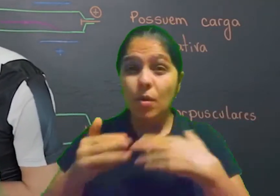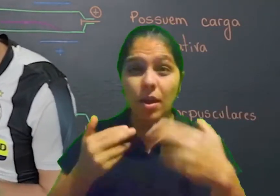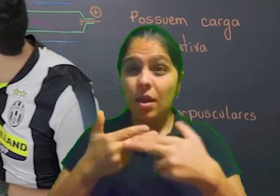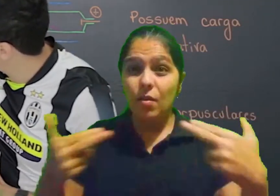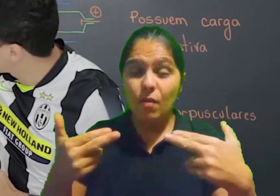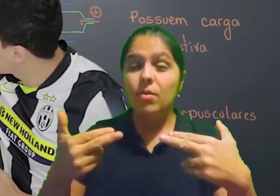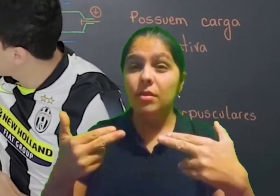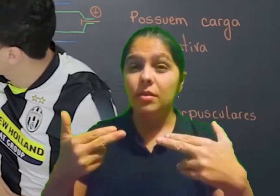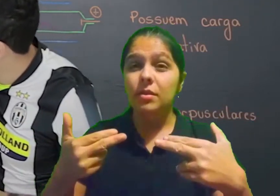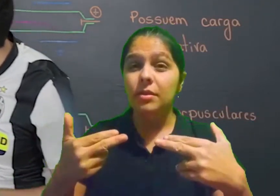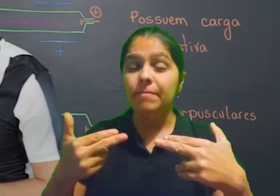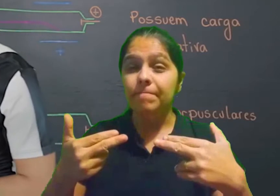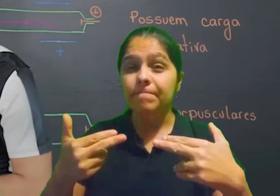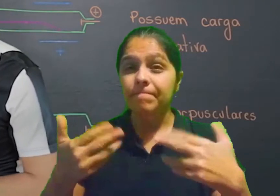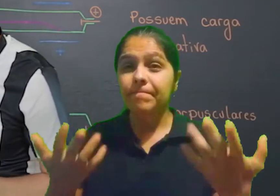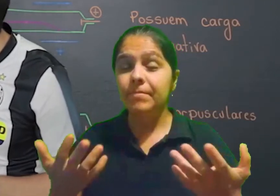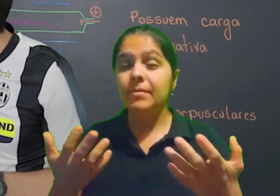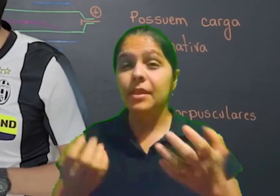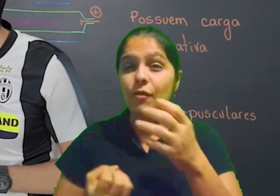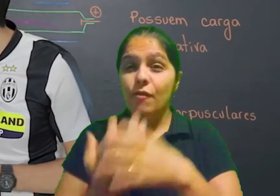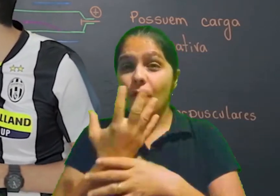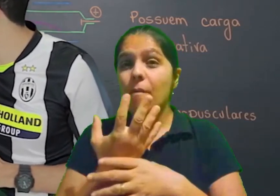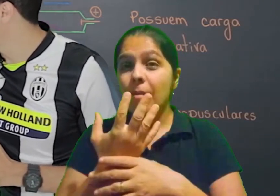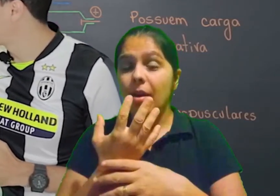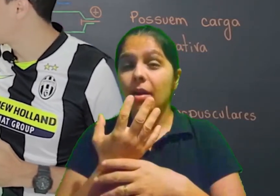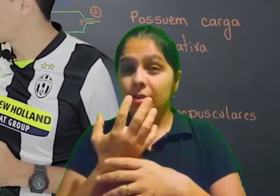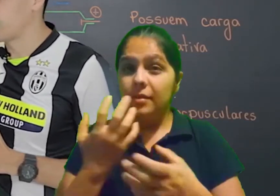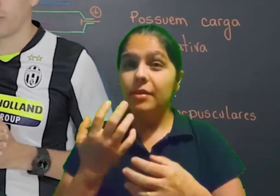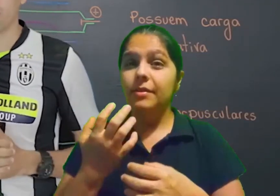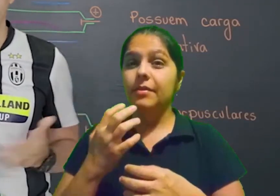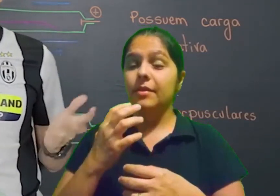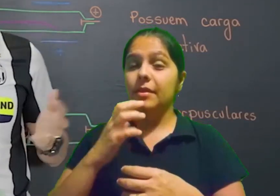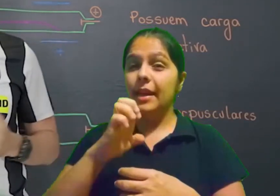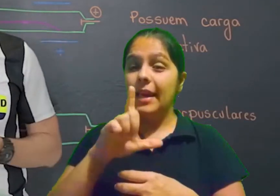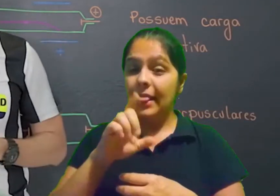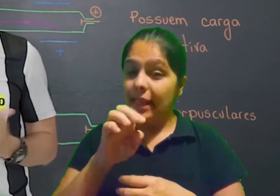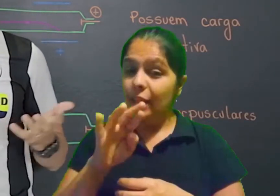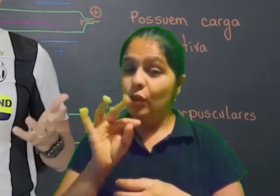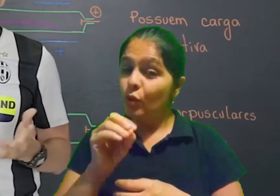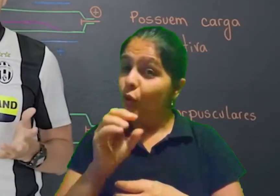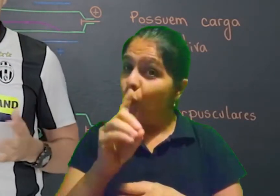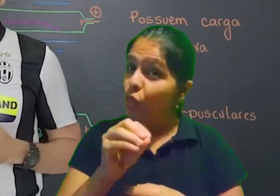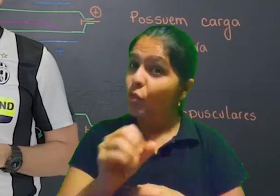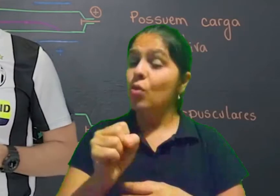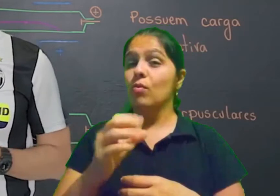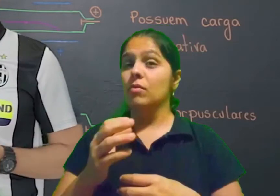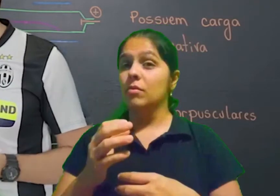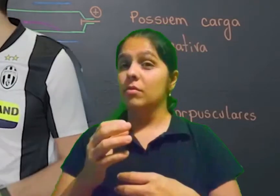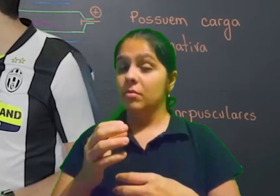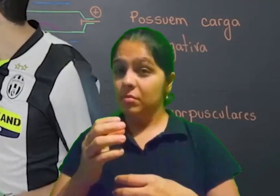que formasse os eletrodos, o raio que surgia aqui dentro era o mesmo, um raio